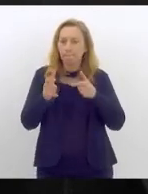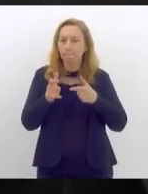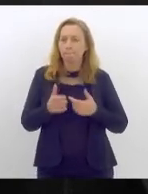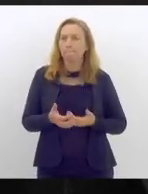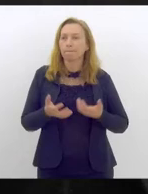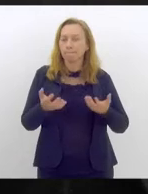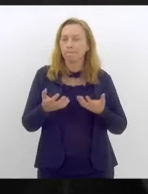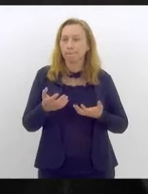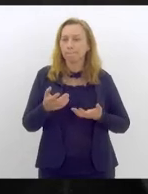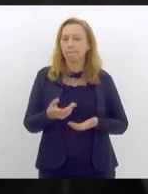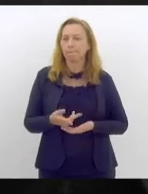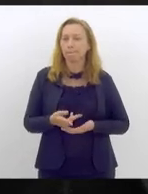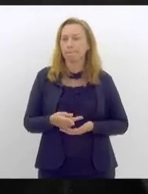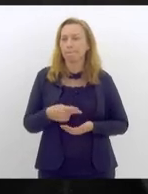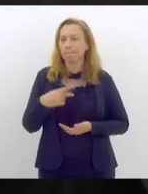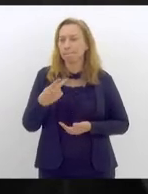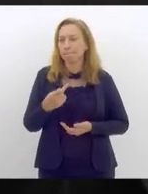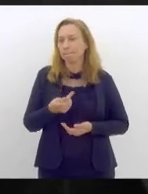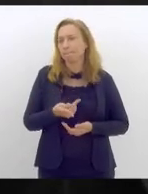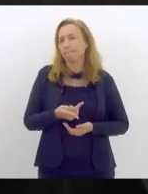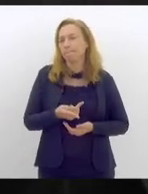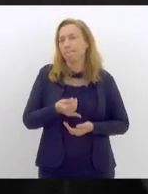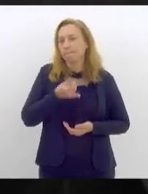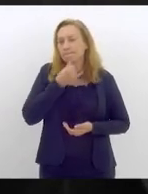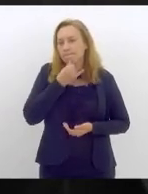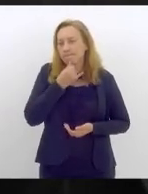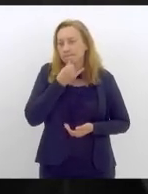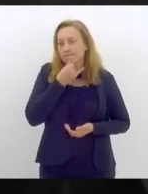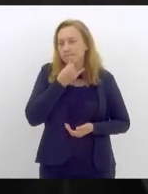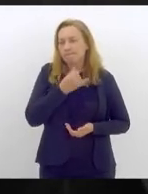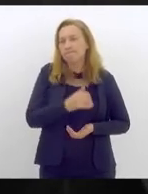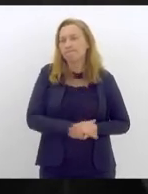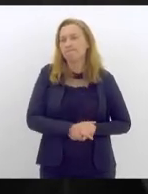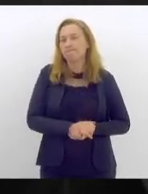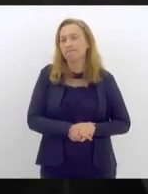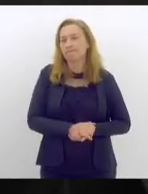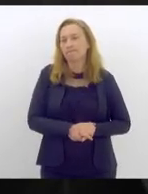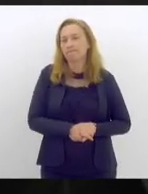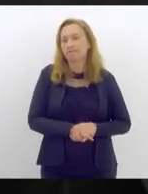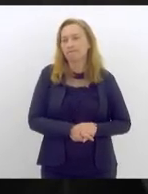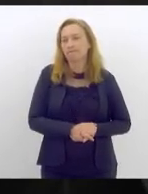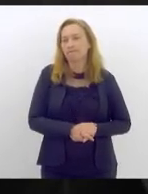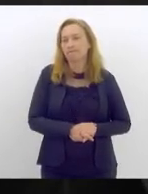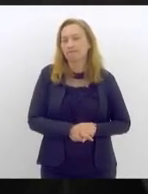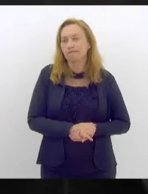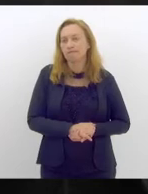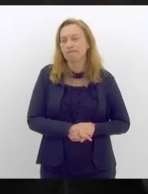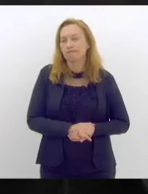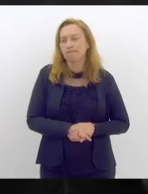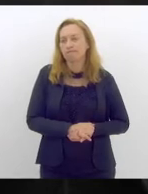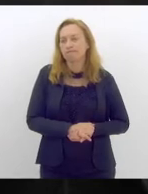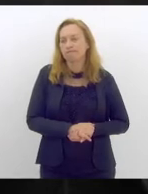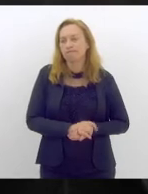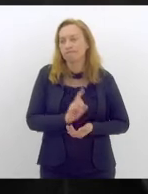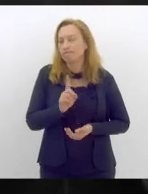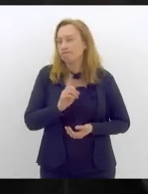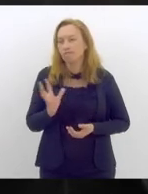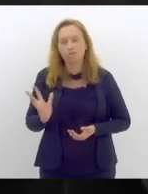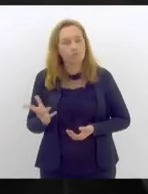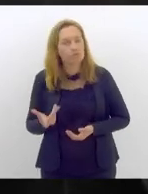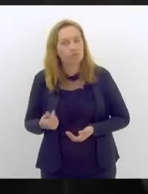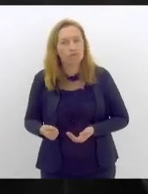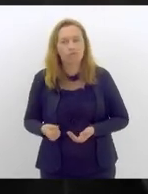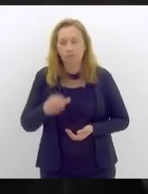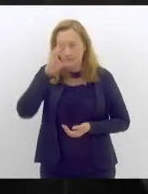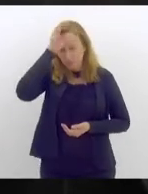reagir com indignação com veemência com contundência a forma desqualificada te ajudo